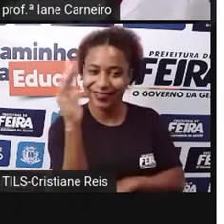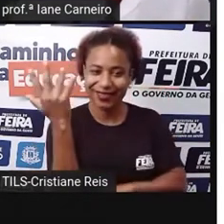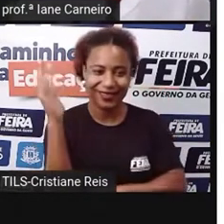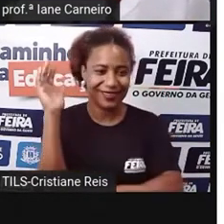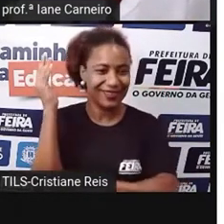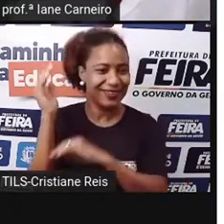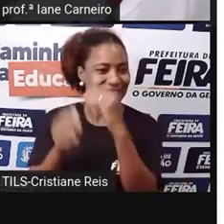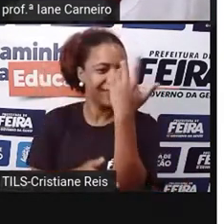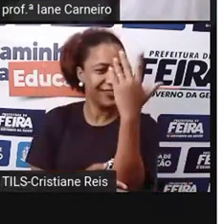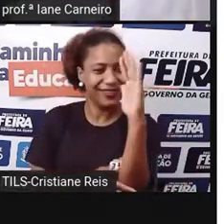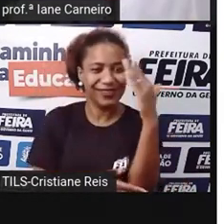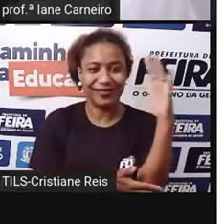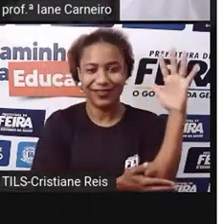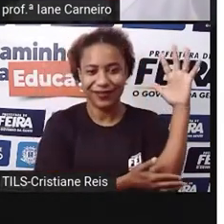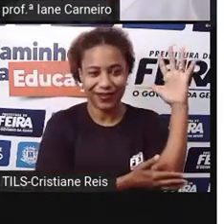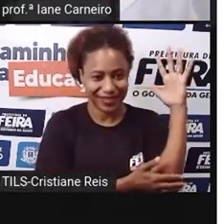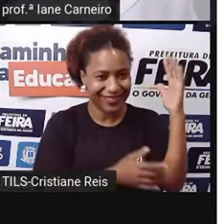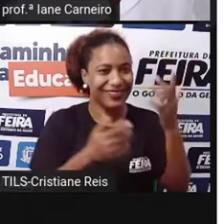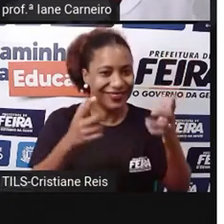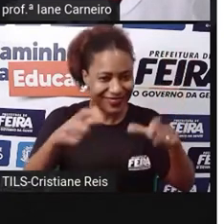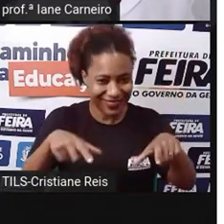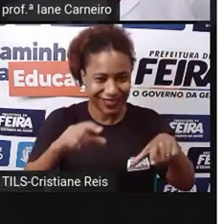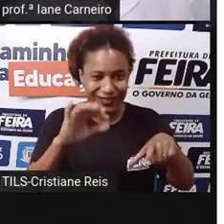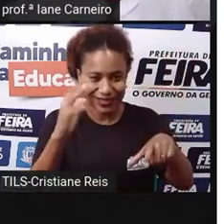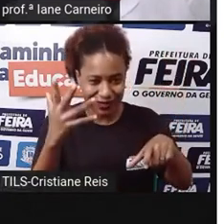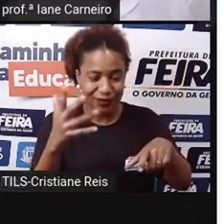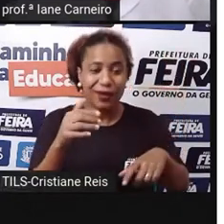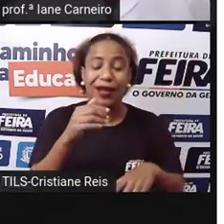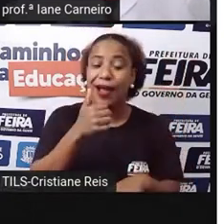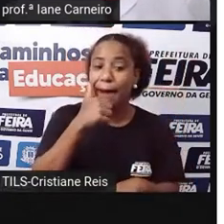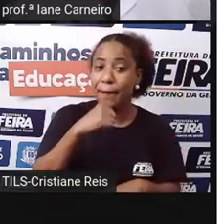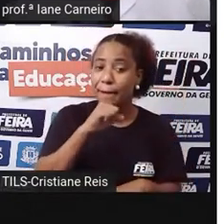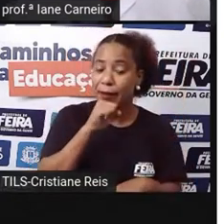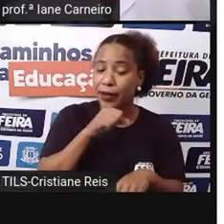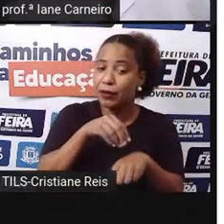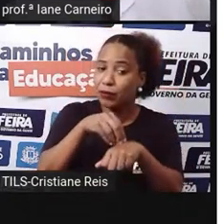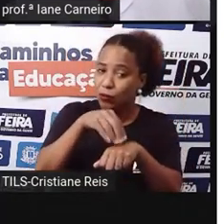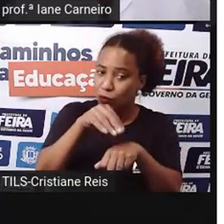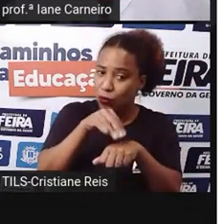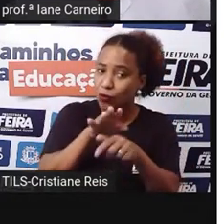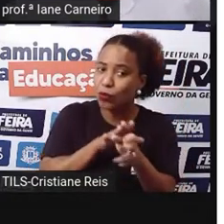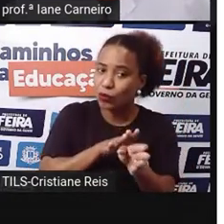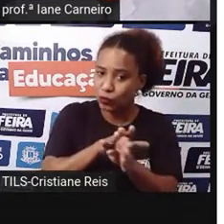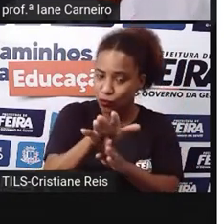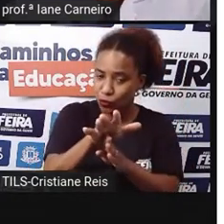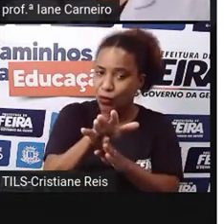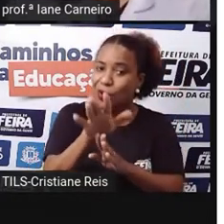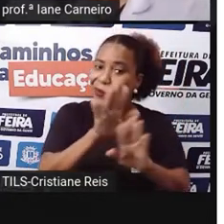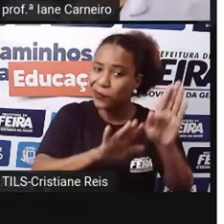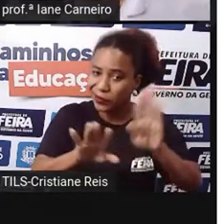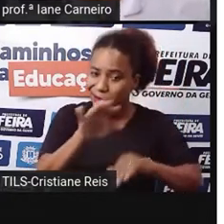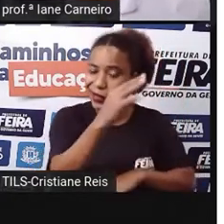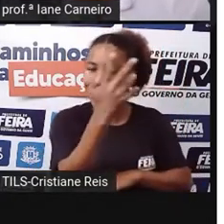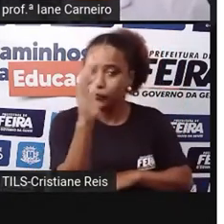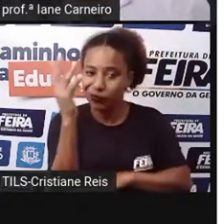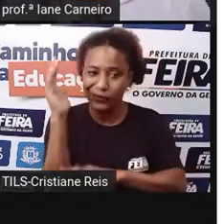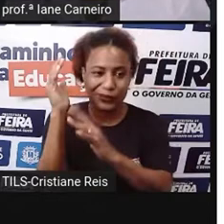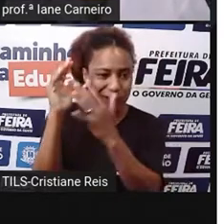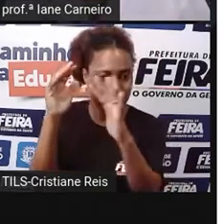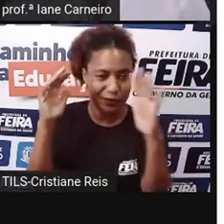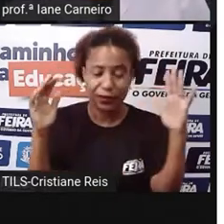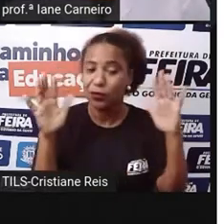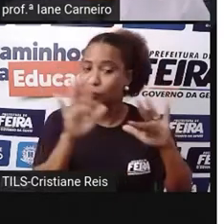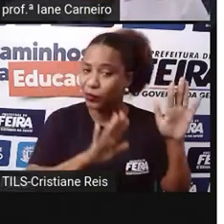não é para ela falar com estranhos, para ela ter cuidado na floresta, né? Porque é uma floresta. Não sei se vocês já foram numa